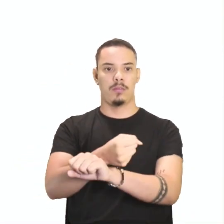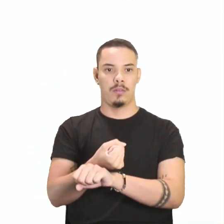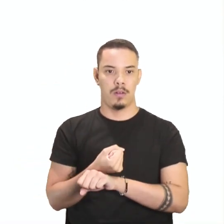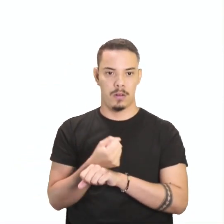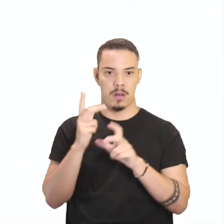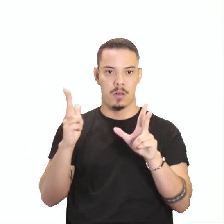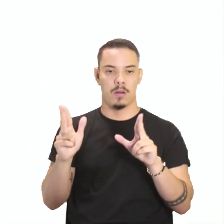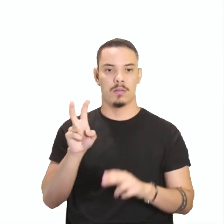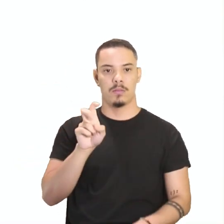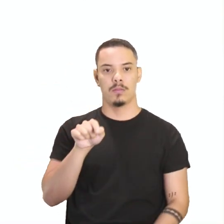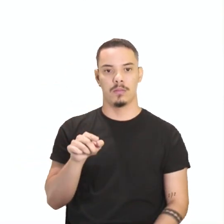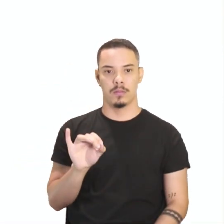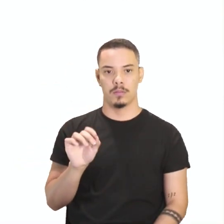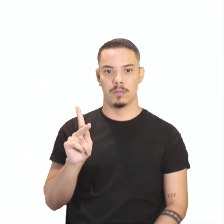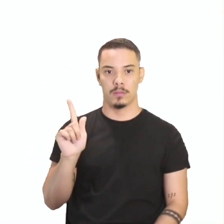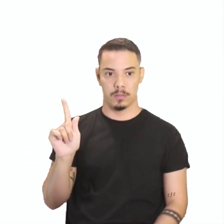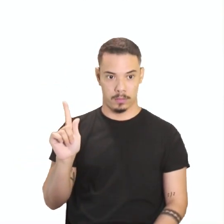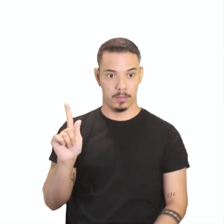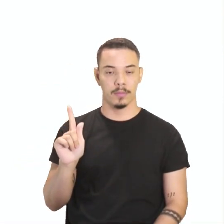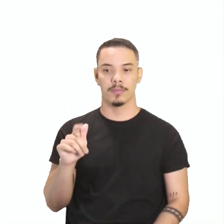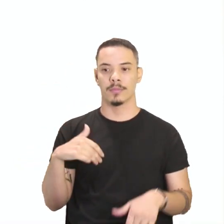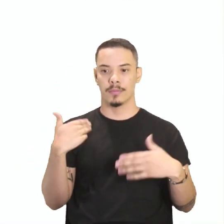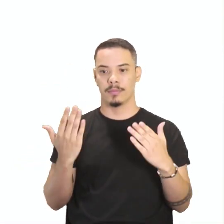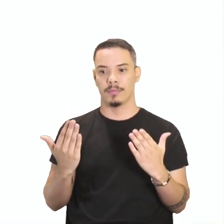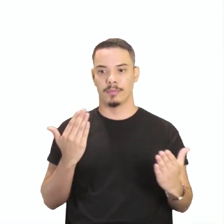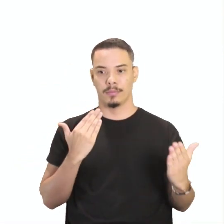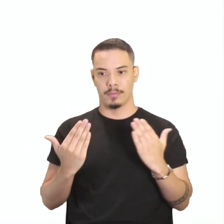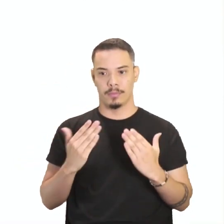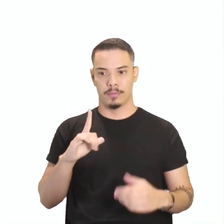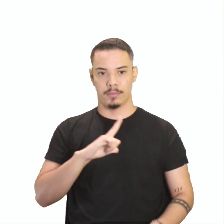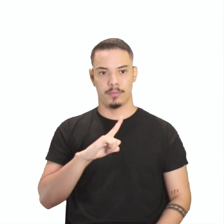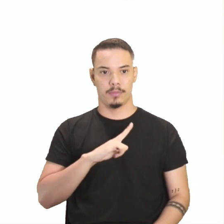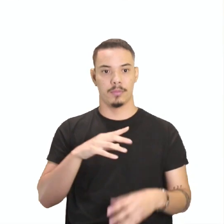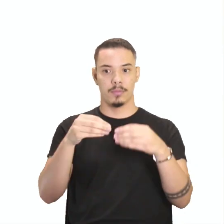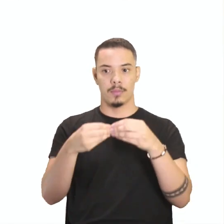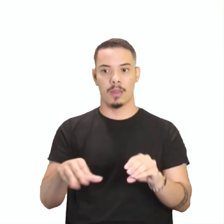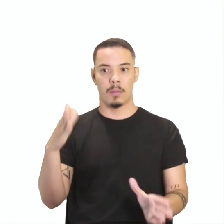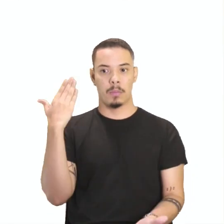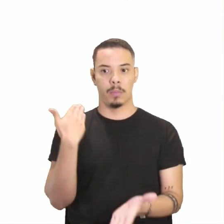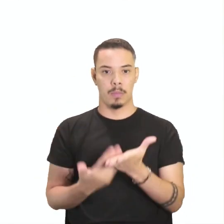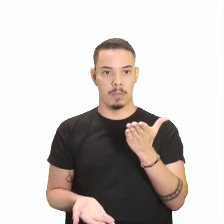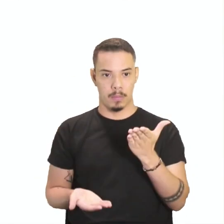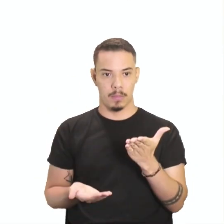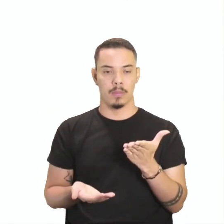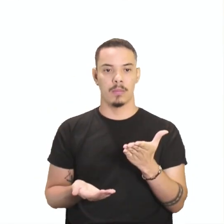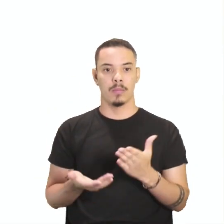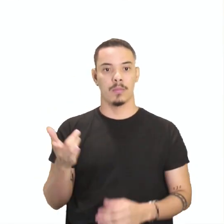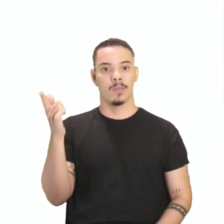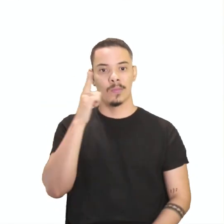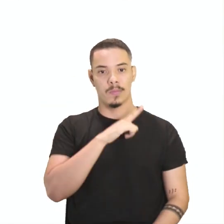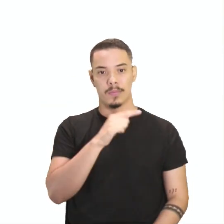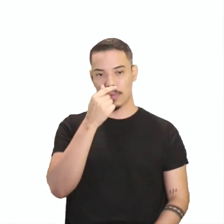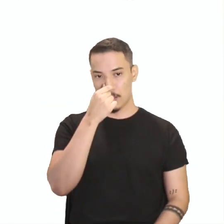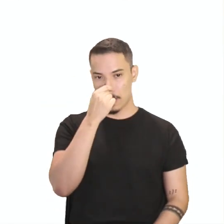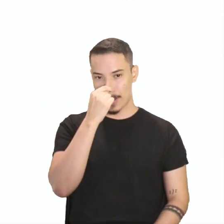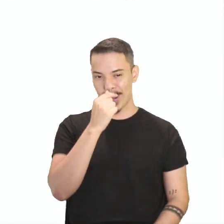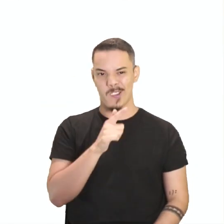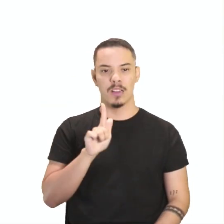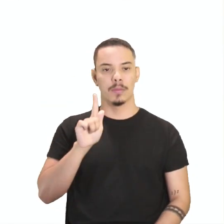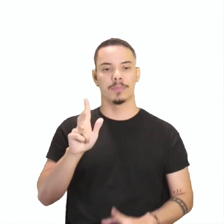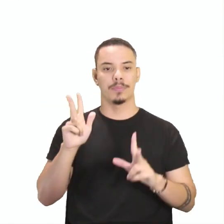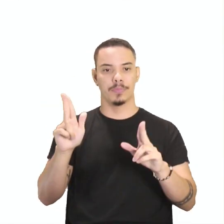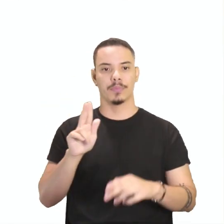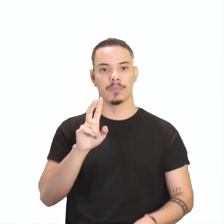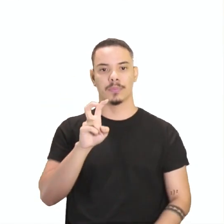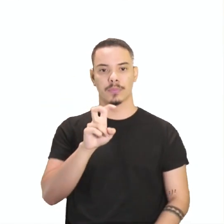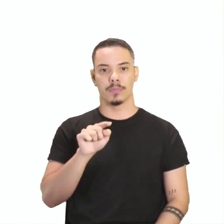quilogramas. Olha bem a diferença. Exatamente. Nessa comparação, desconsidere as perdas e considere G igual a 10 metros por segundo ao